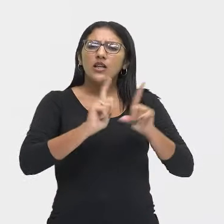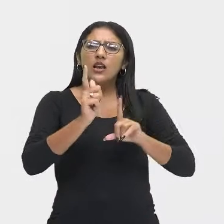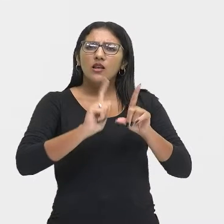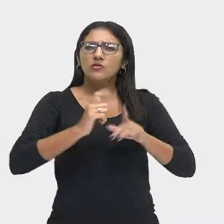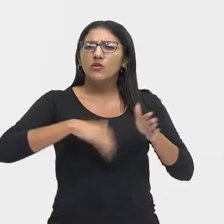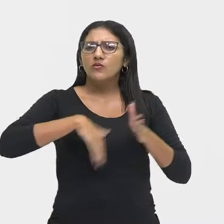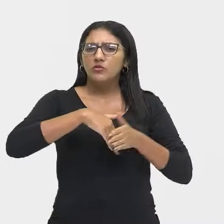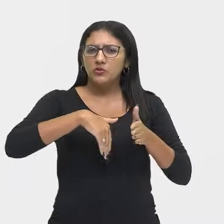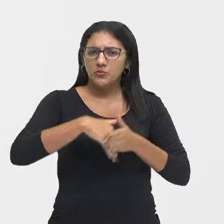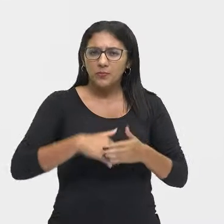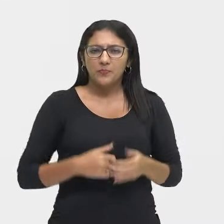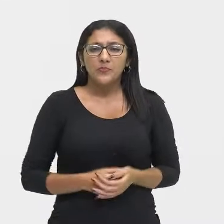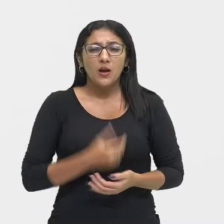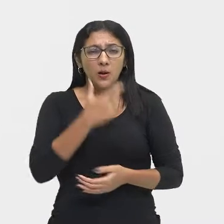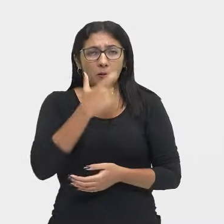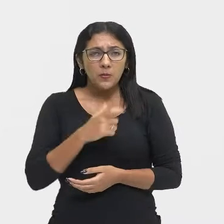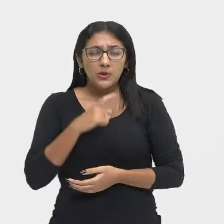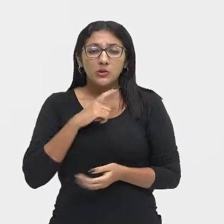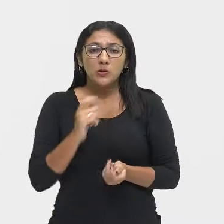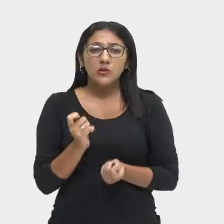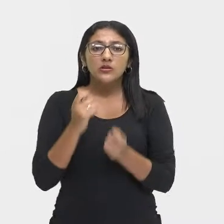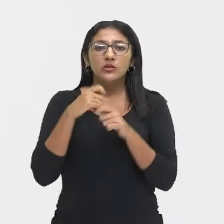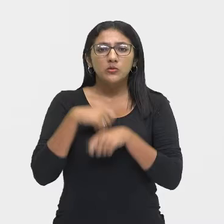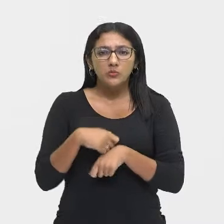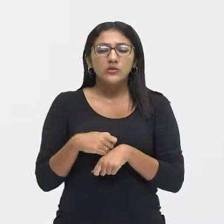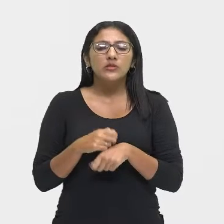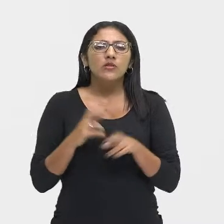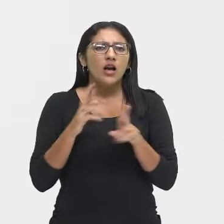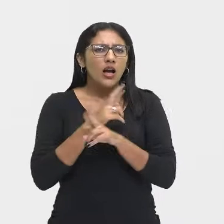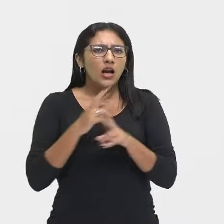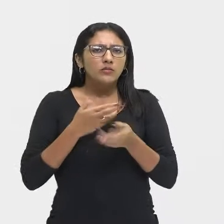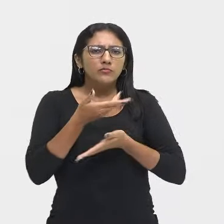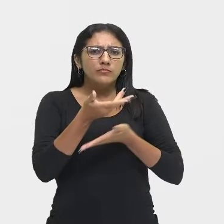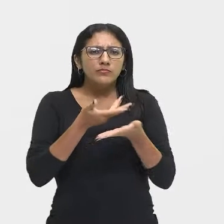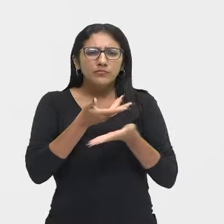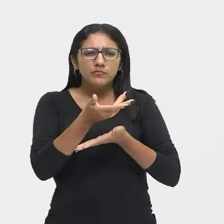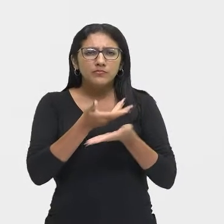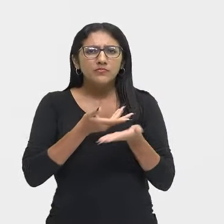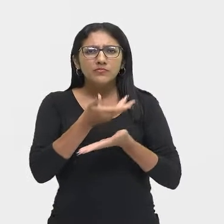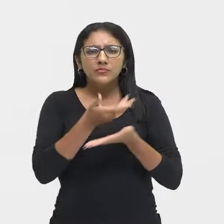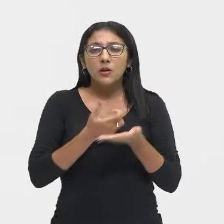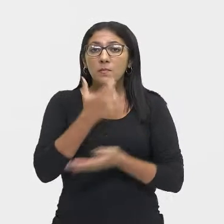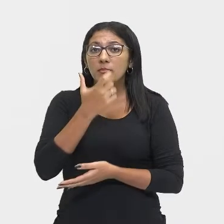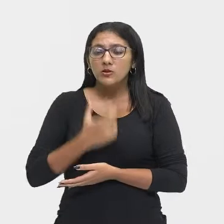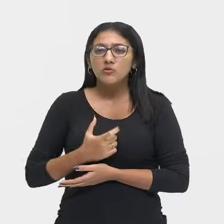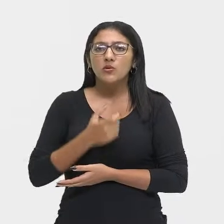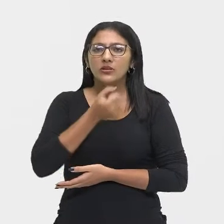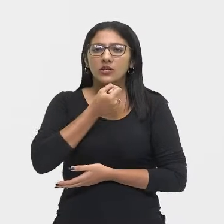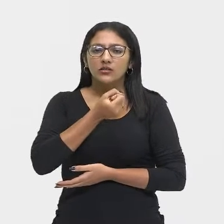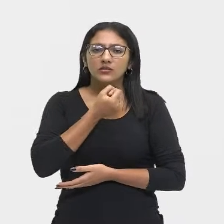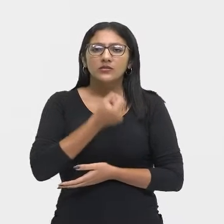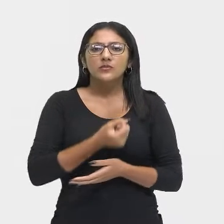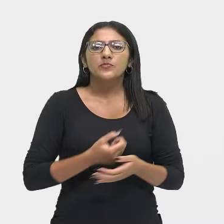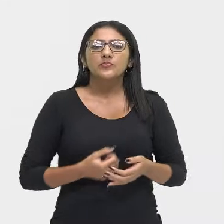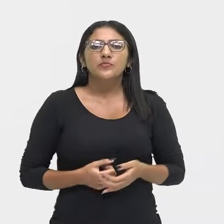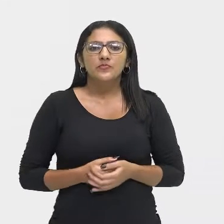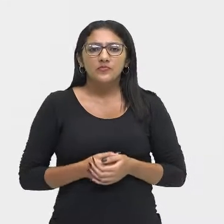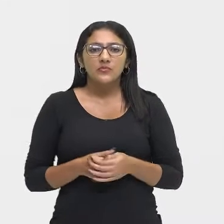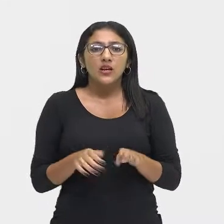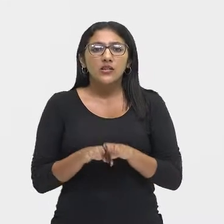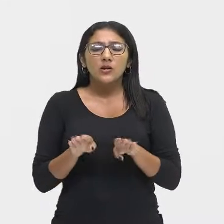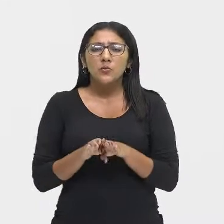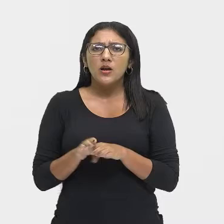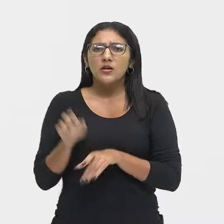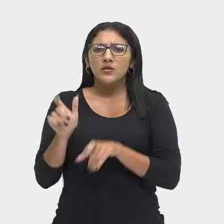o telespectador pode participar da transmissão interagindo com o narrador, com os